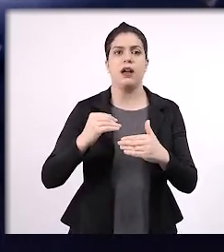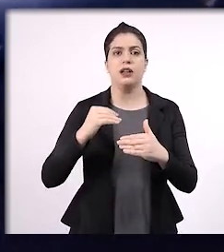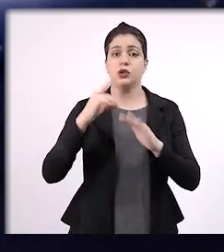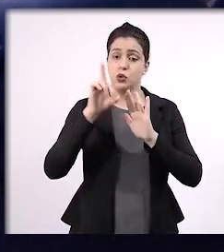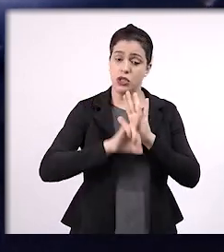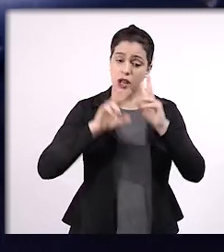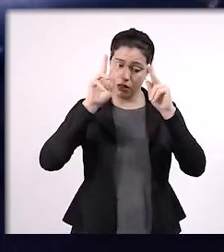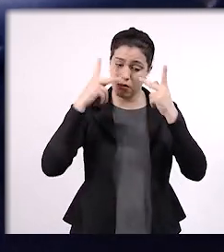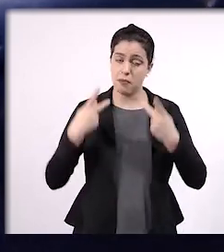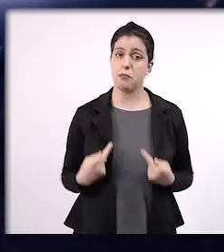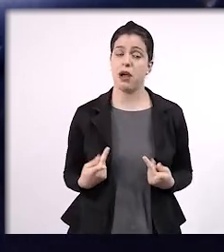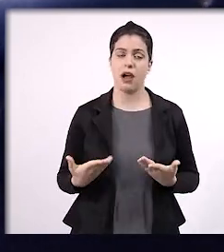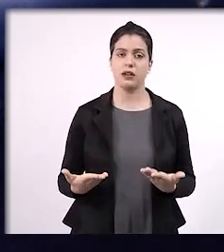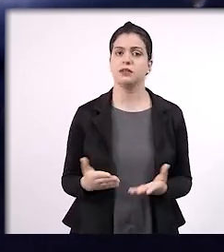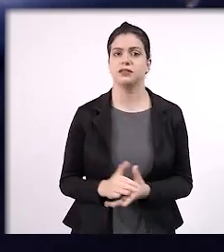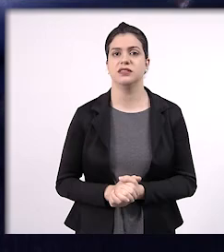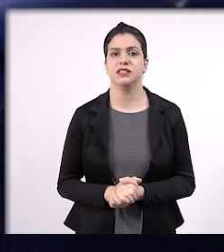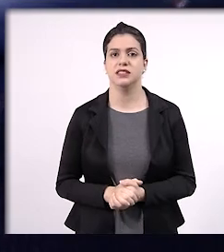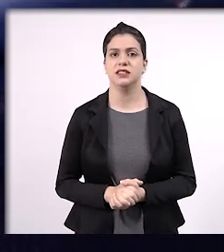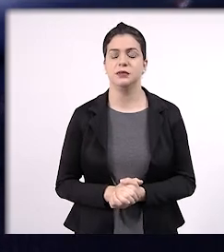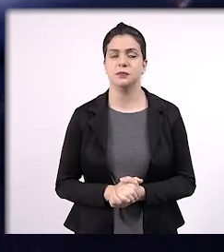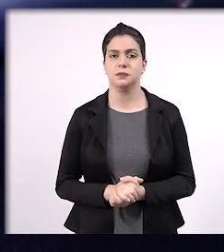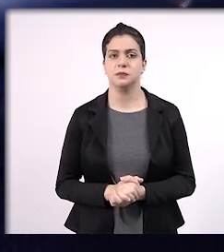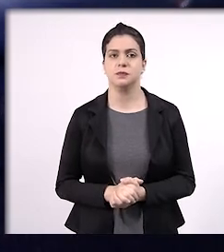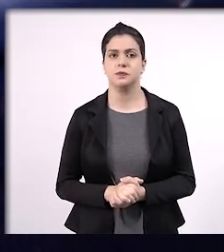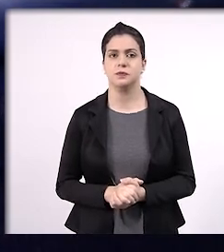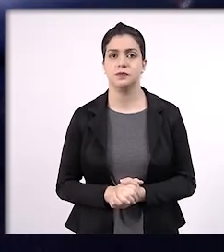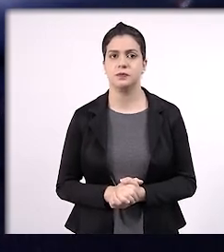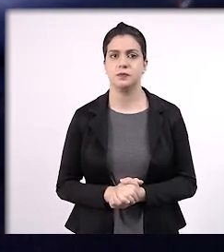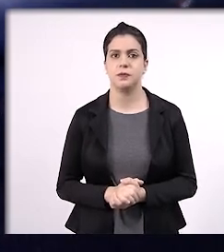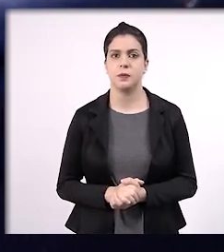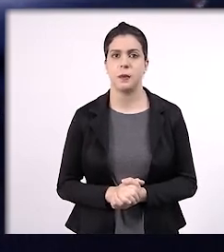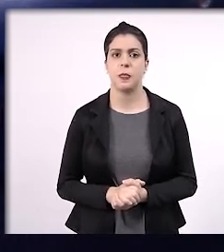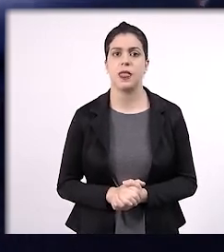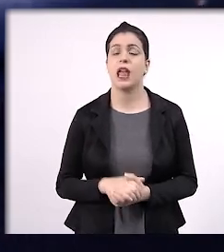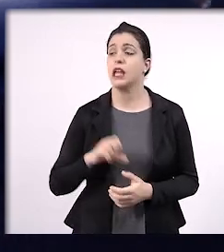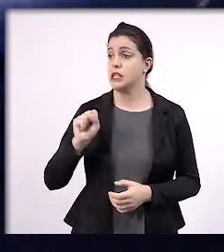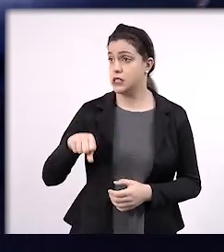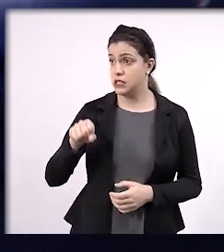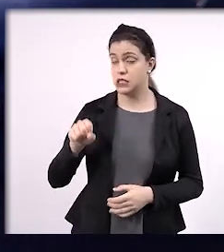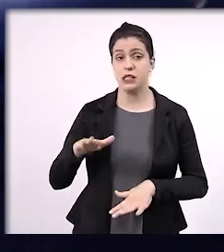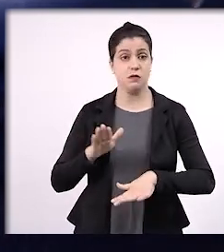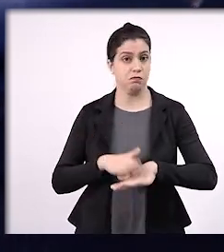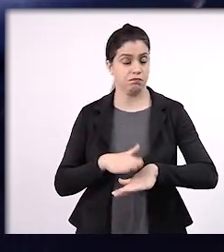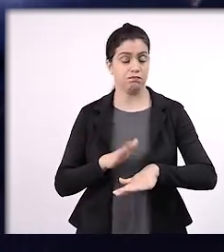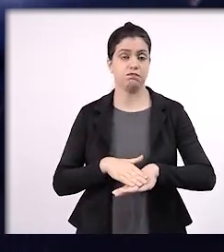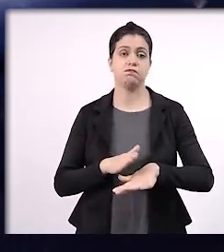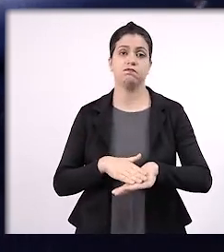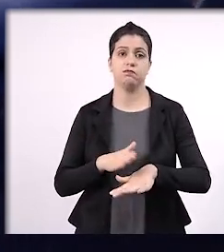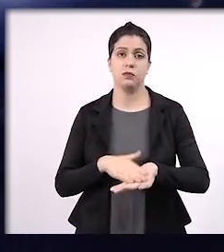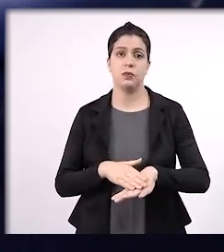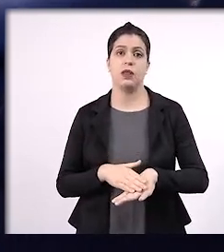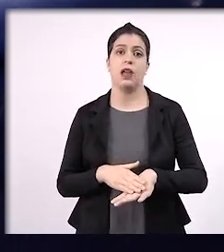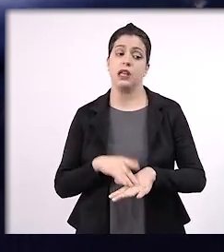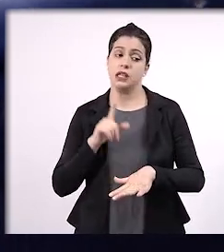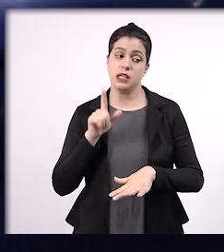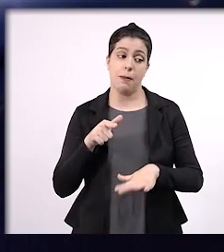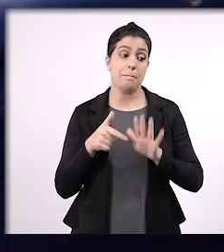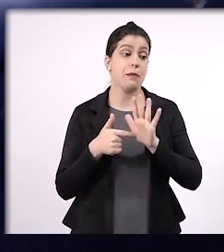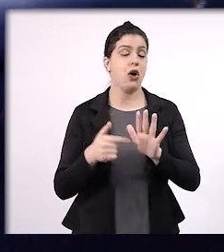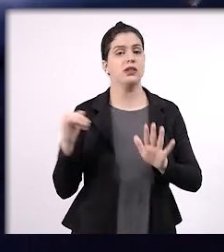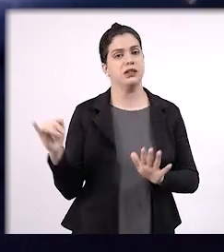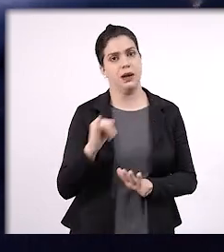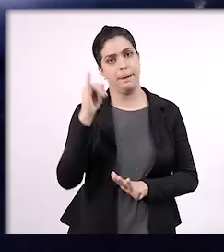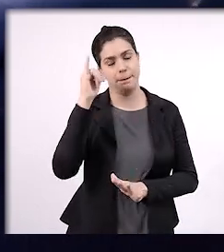direito humano, como um ramo independente, né, do direito, um ramo autônomo que reforça esse tipo de